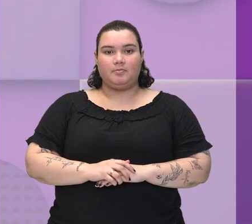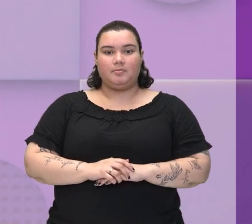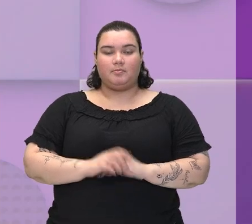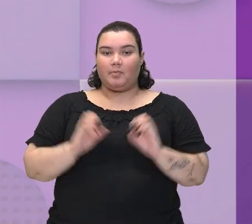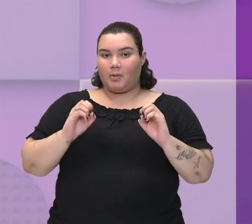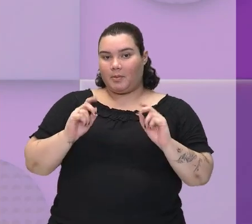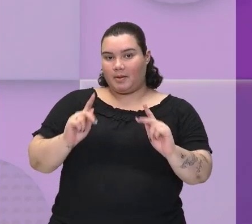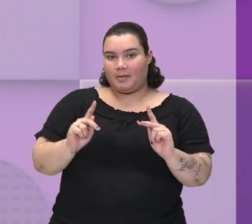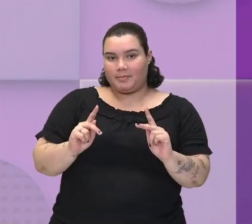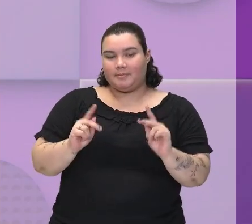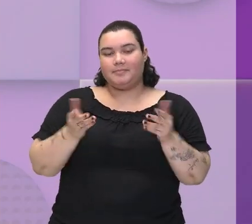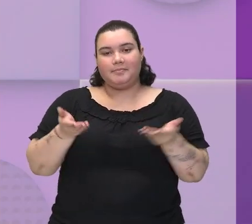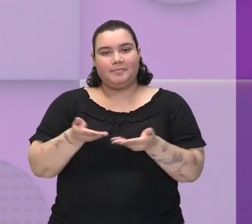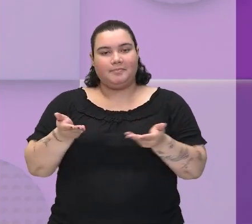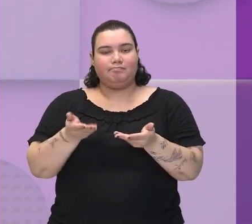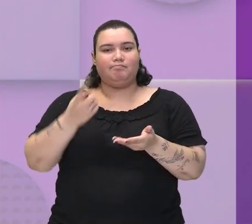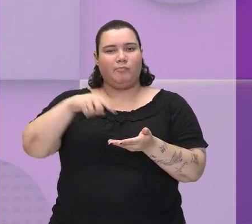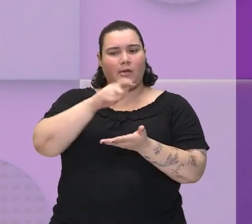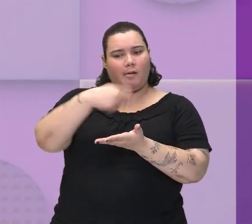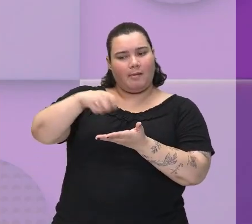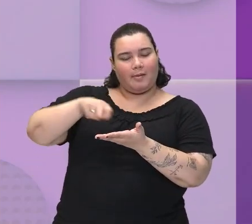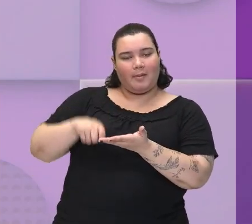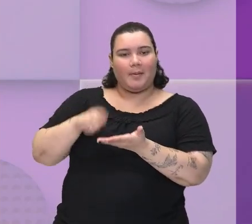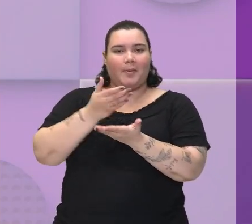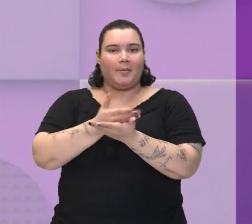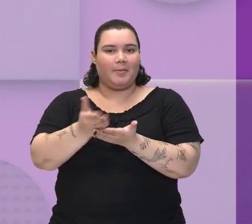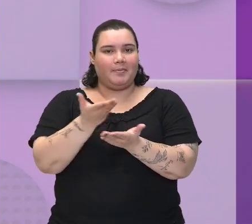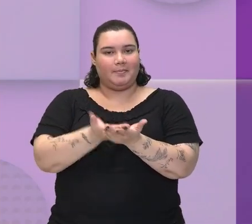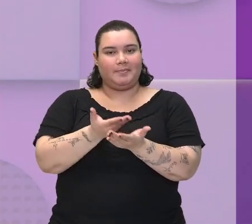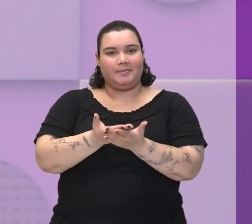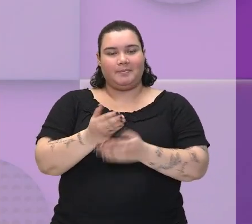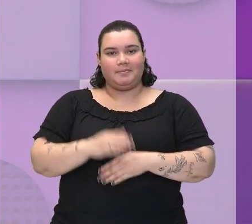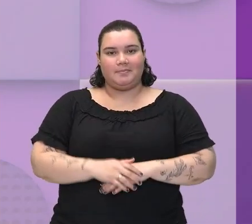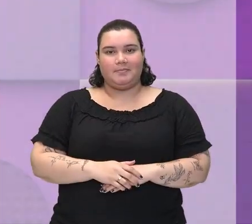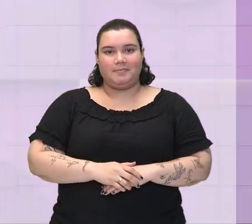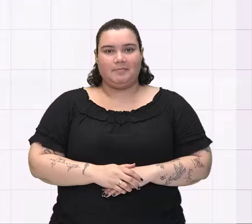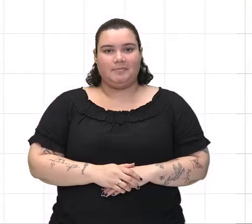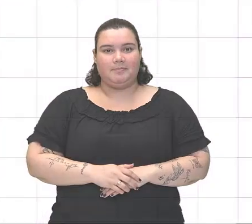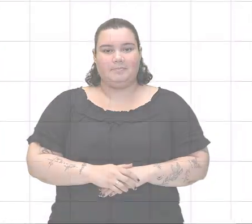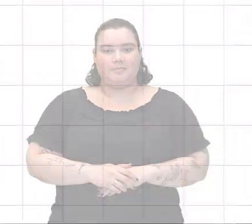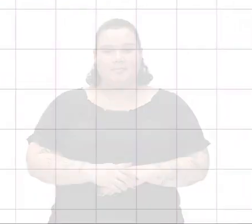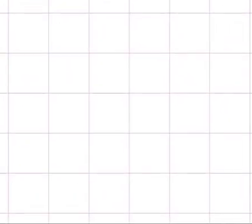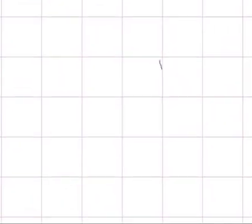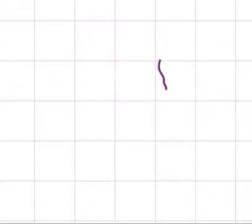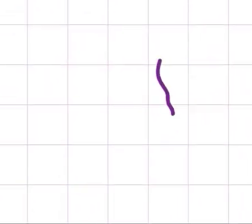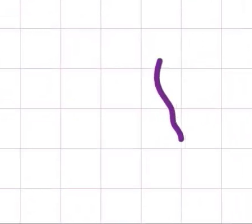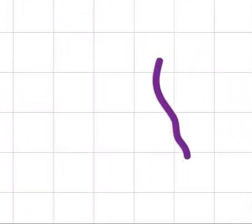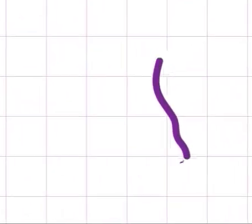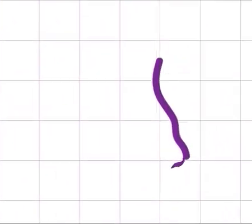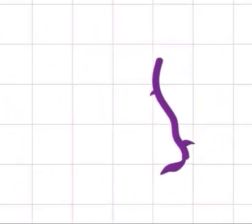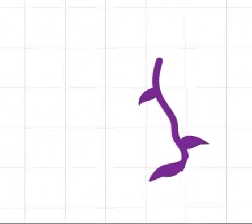Muito bem, então pegue seu caderno, pegue sua caneta e vamos para a aula.